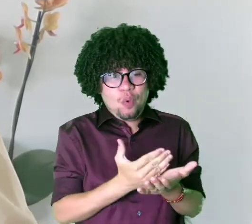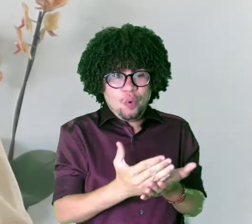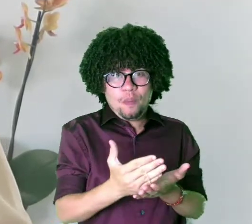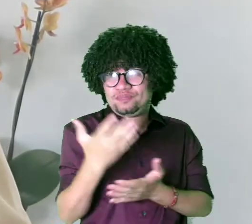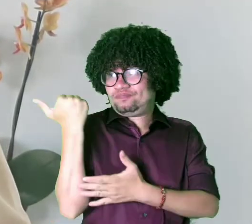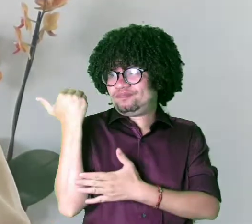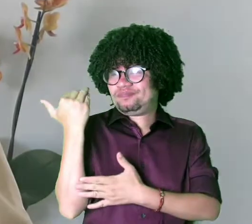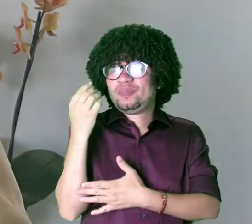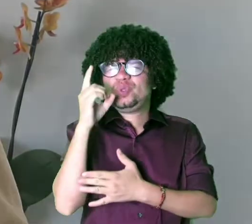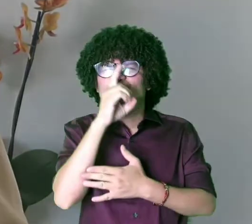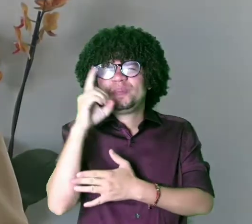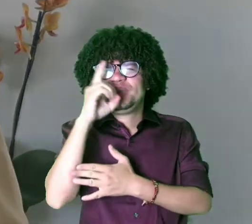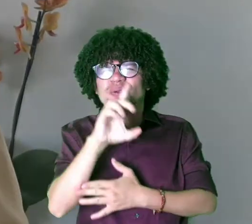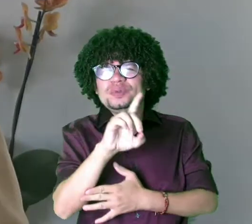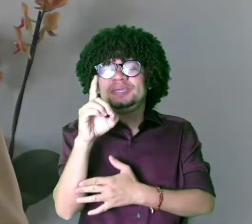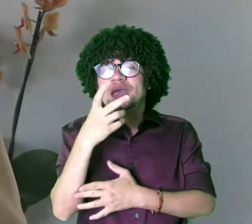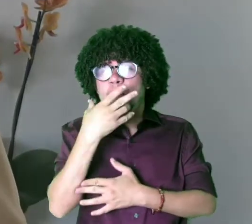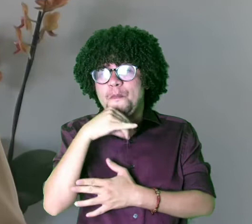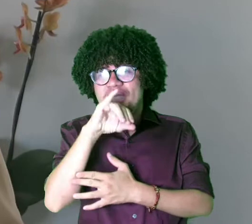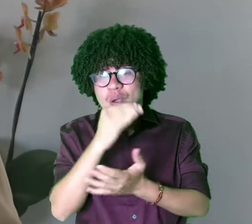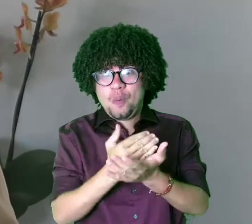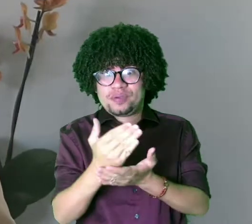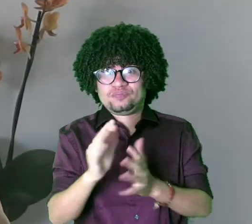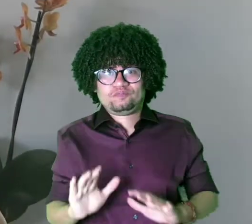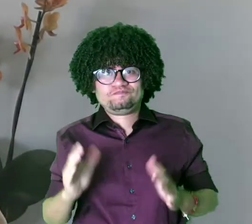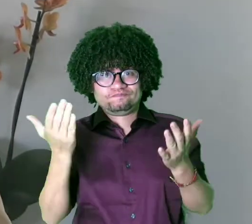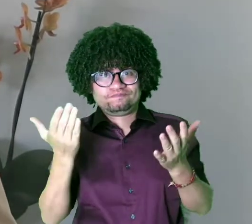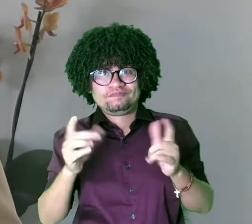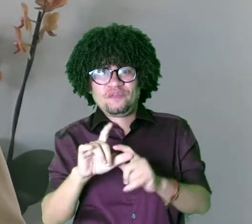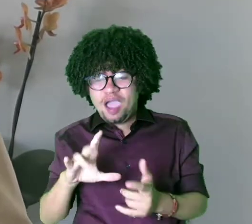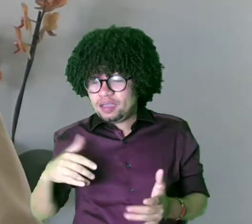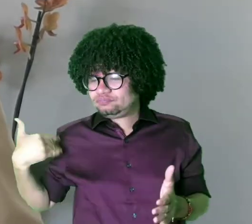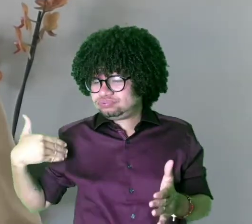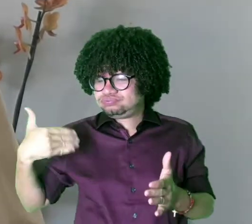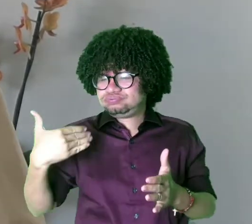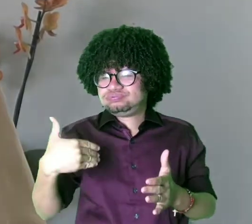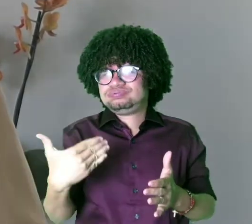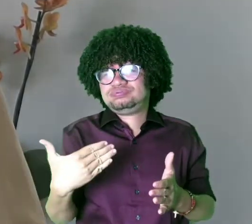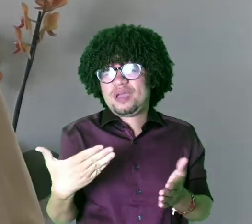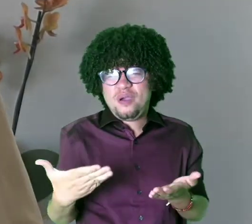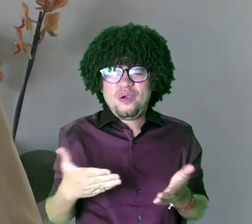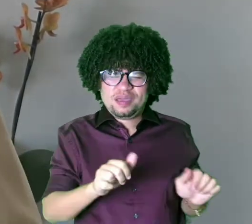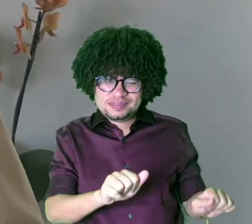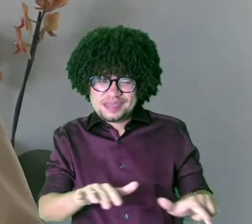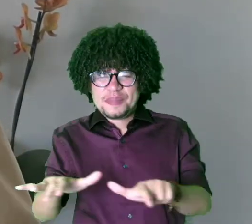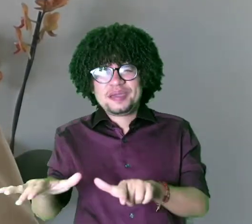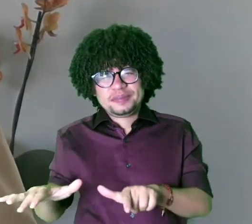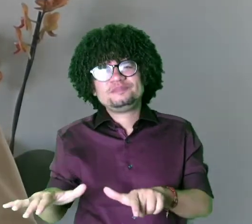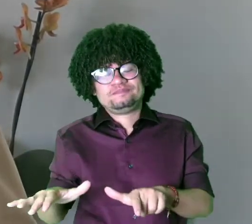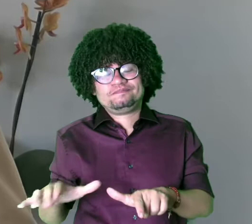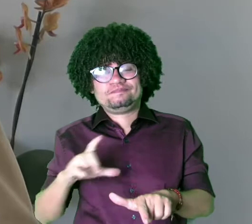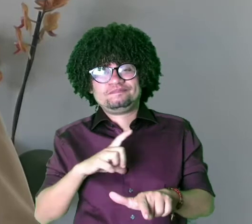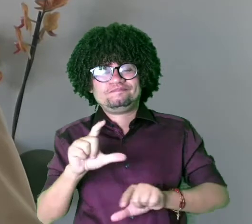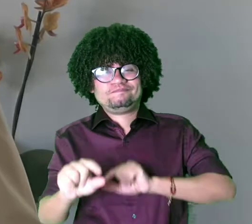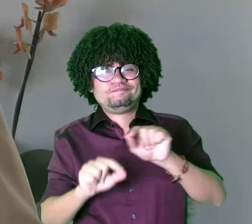Começamos no Dia dos Pais e prosseguiremos. Durante